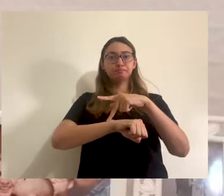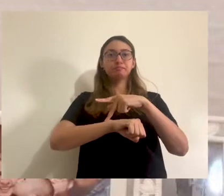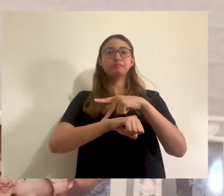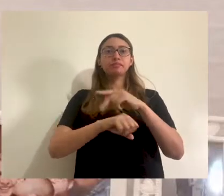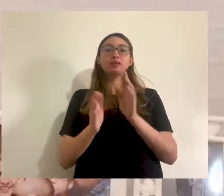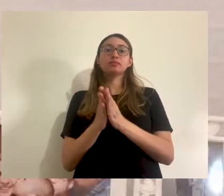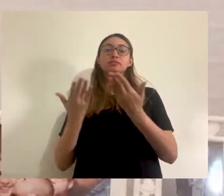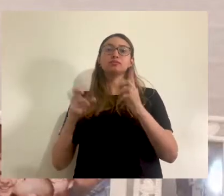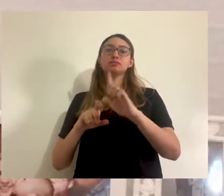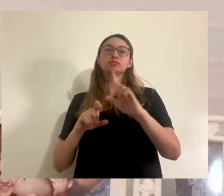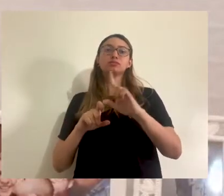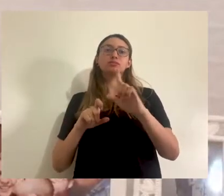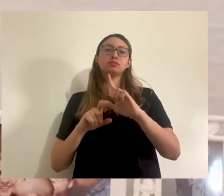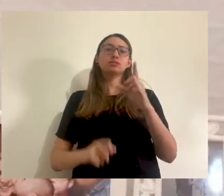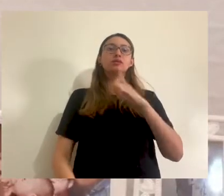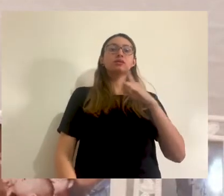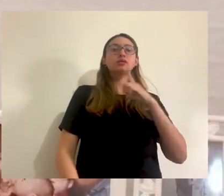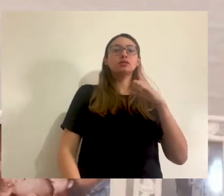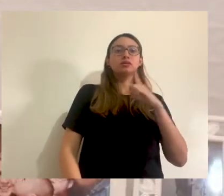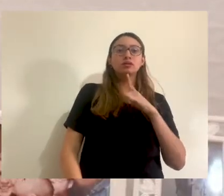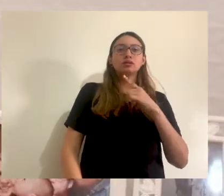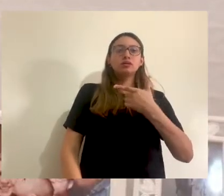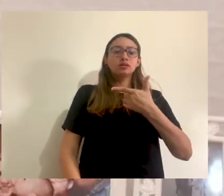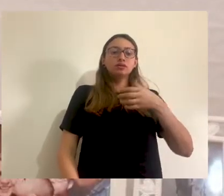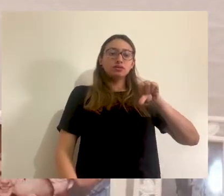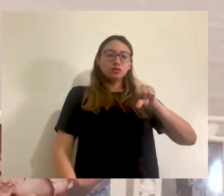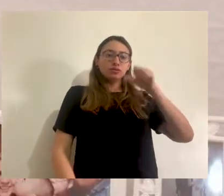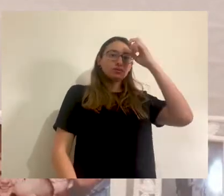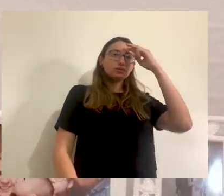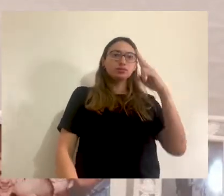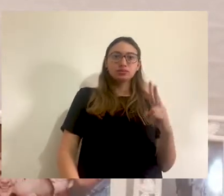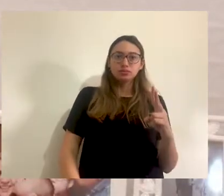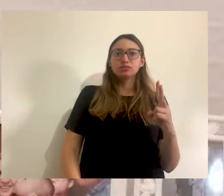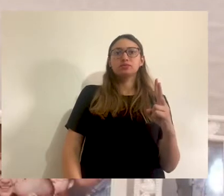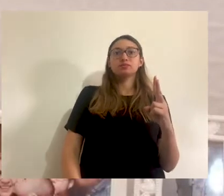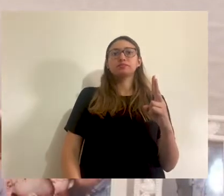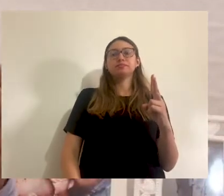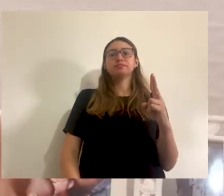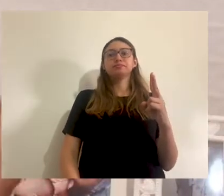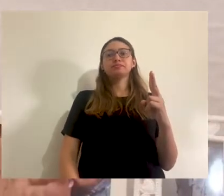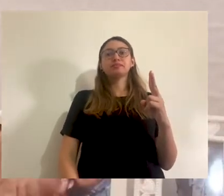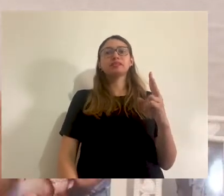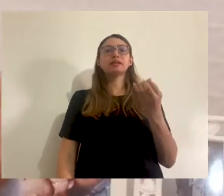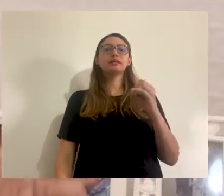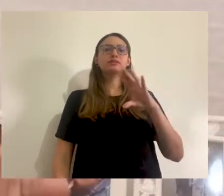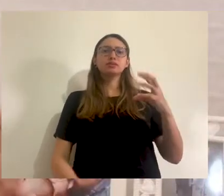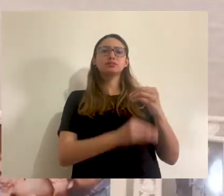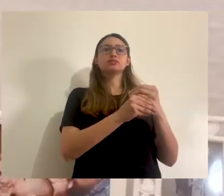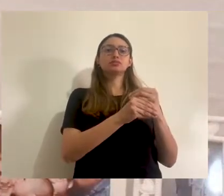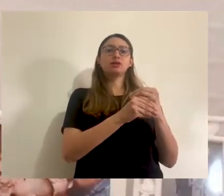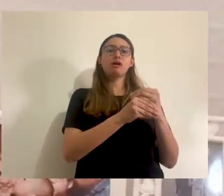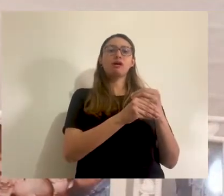livro de Lucas, nós temos cerca de 29 parábolas e se você juntar